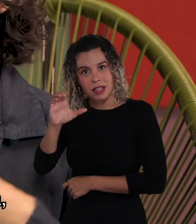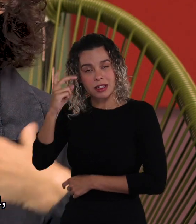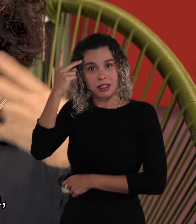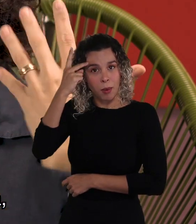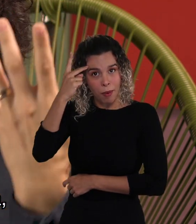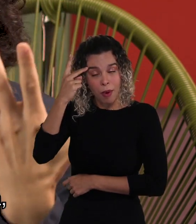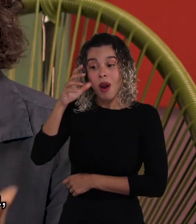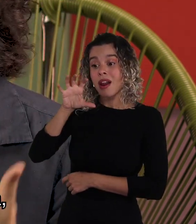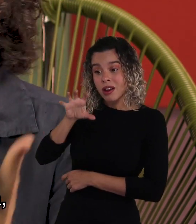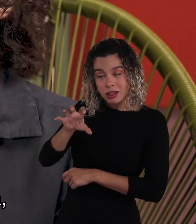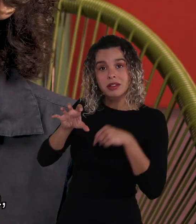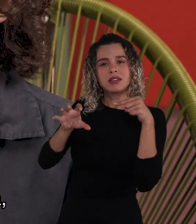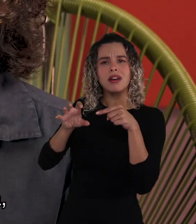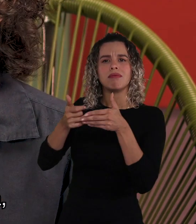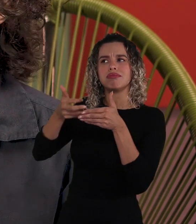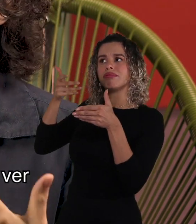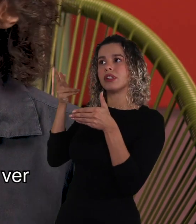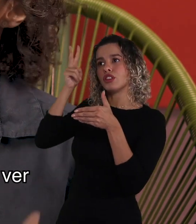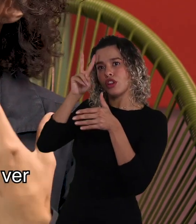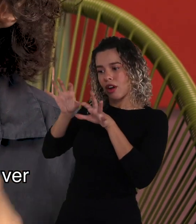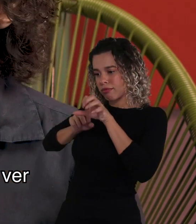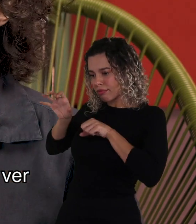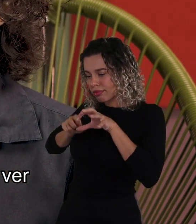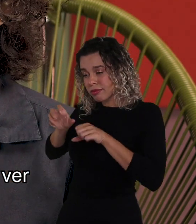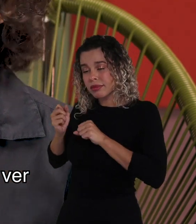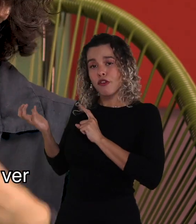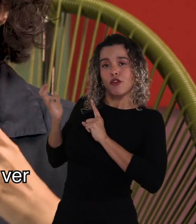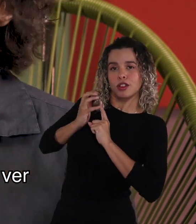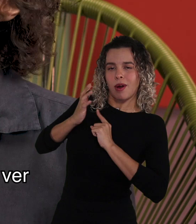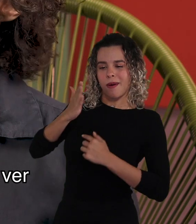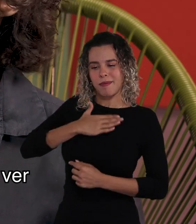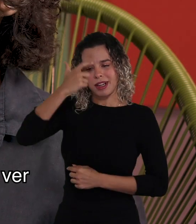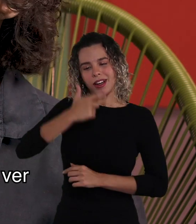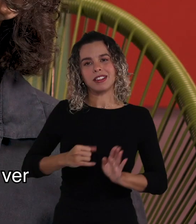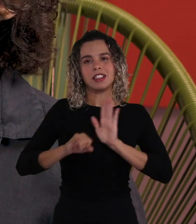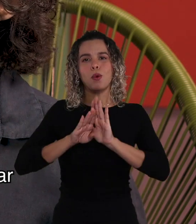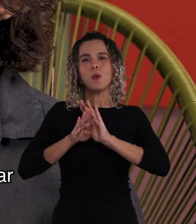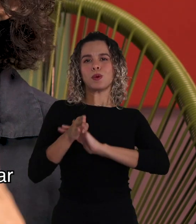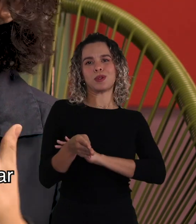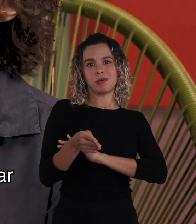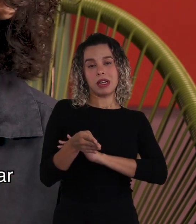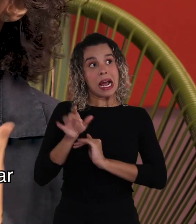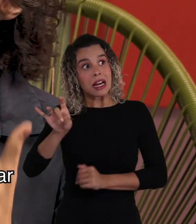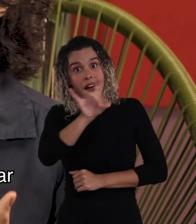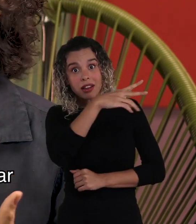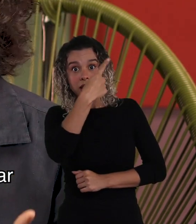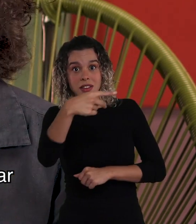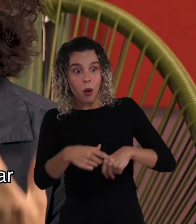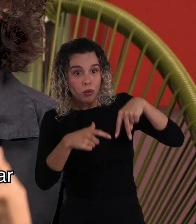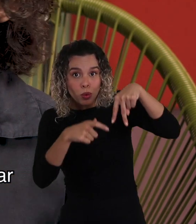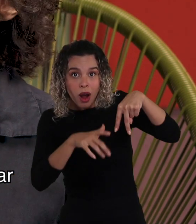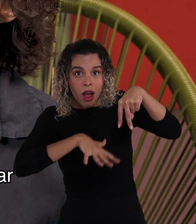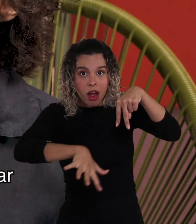exemplo, que tem uma determinada história, eu vou formar hábitos que têm a ver com essa minha história. E acho que cada um pode